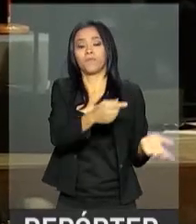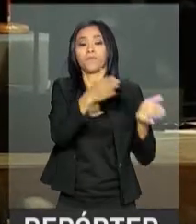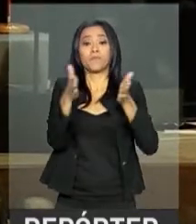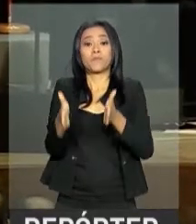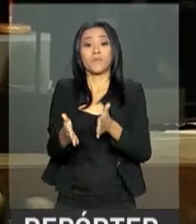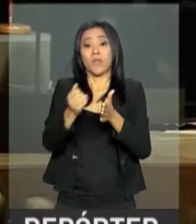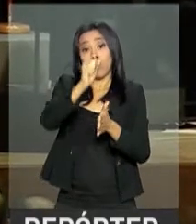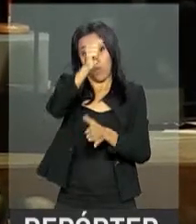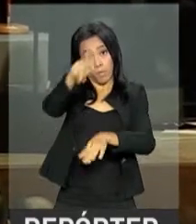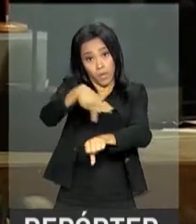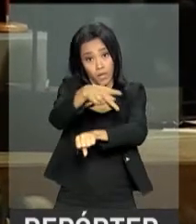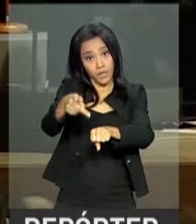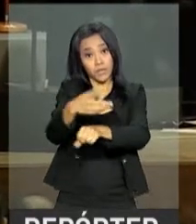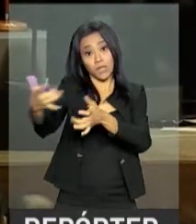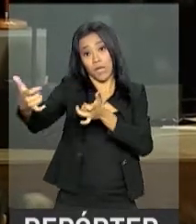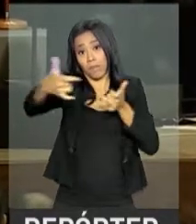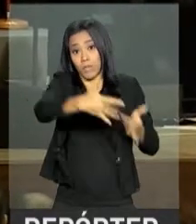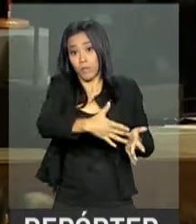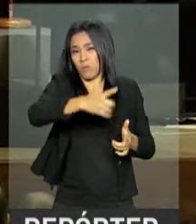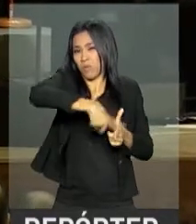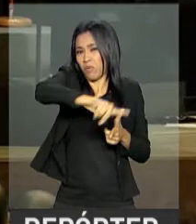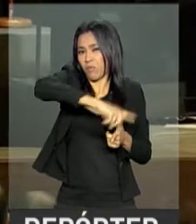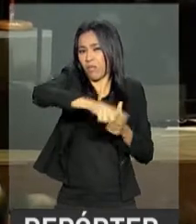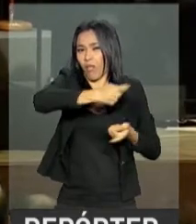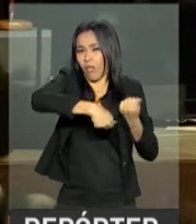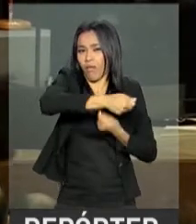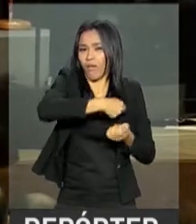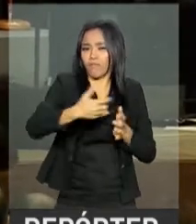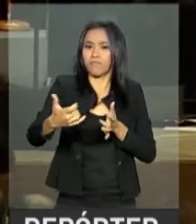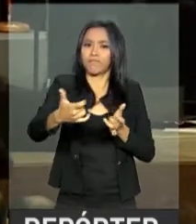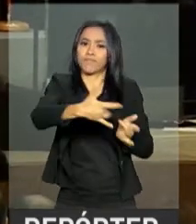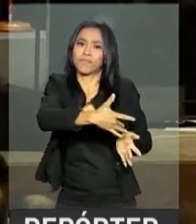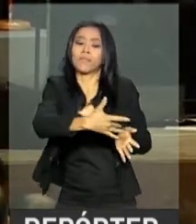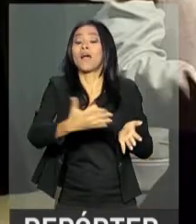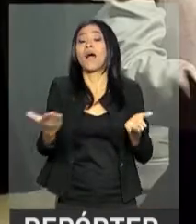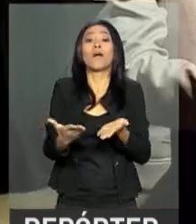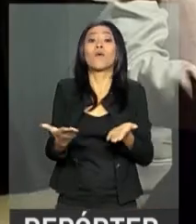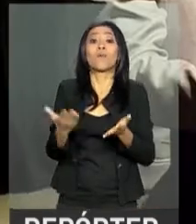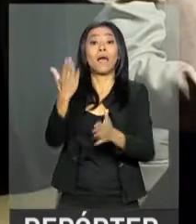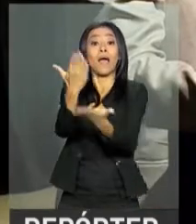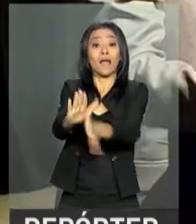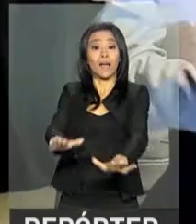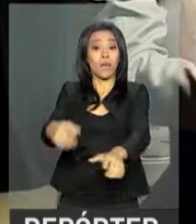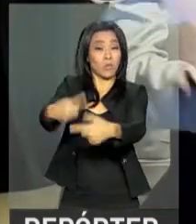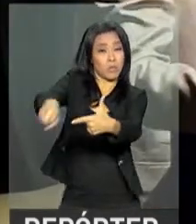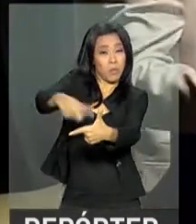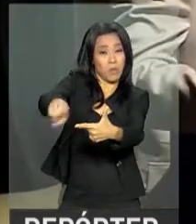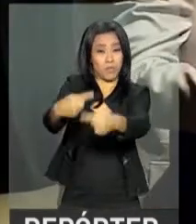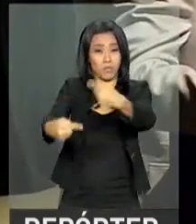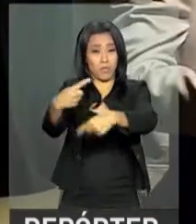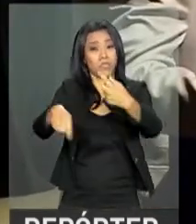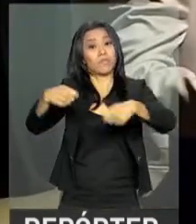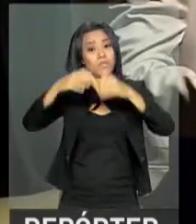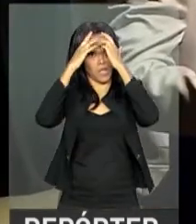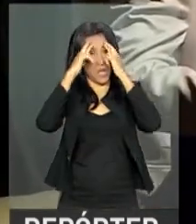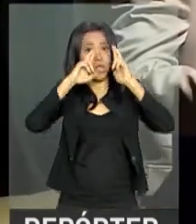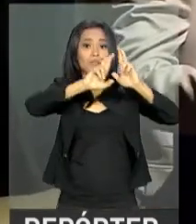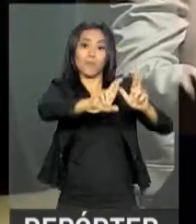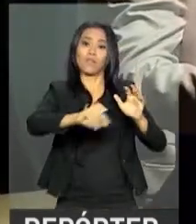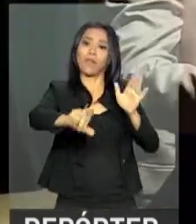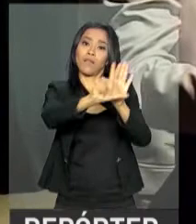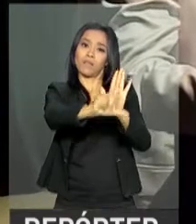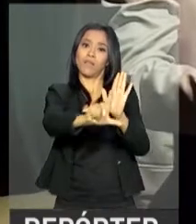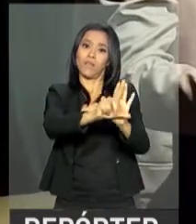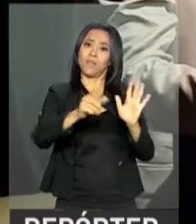saiu da crise econômica e destacou que para acabar com a crise política é preciso cumprir a ordem jurídica pra não